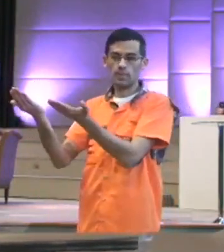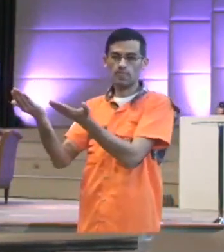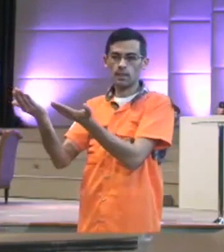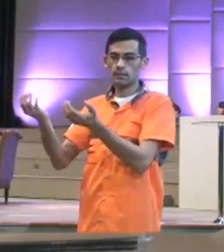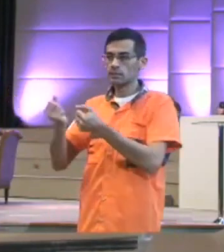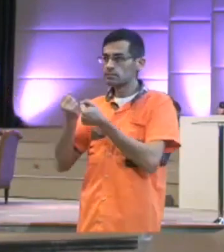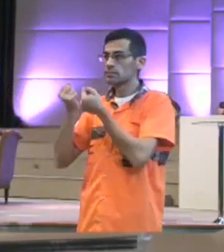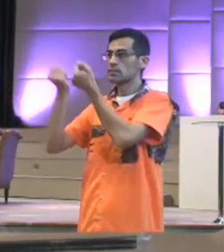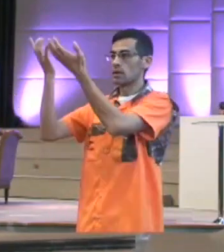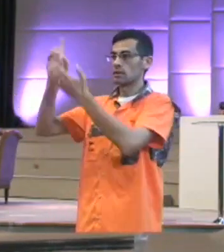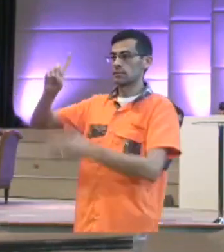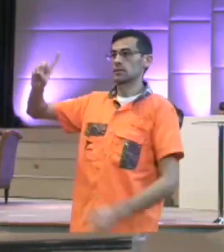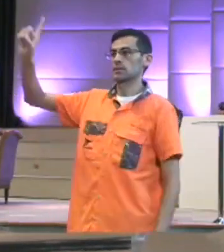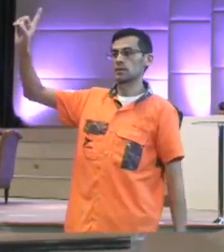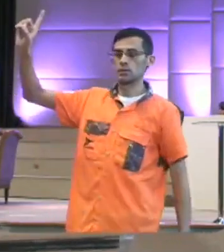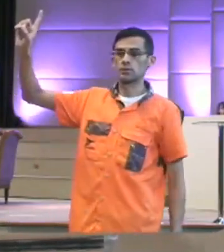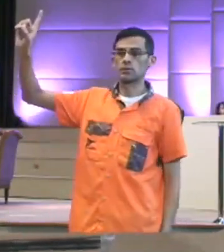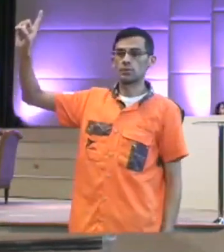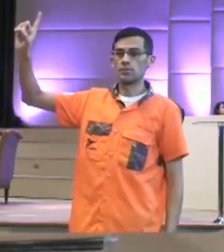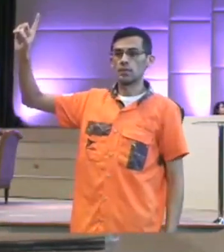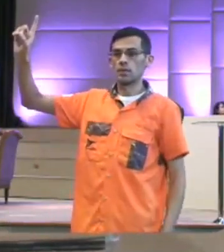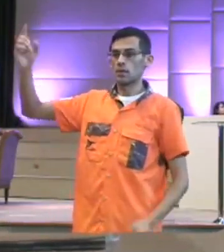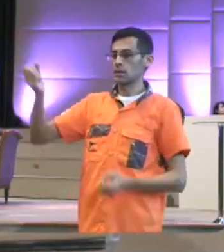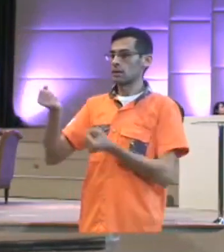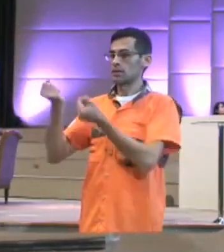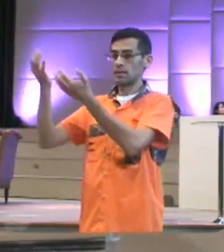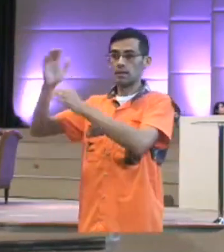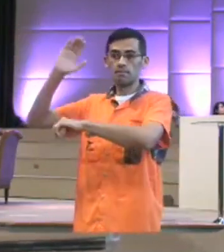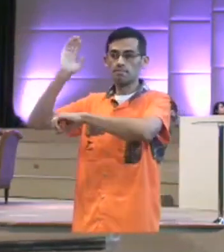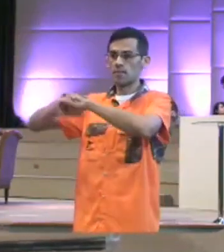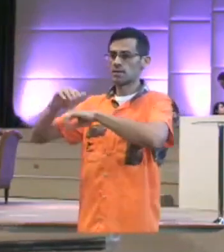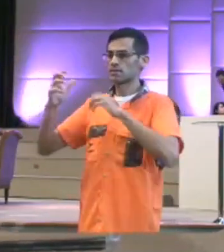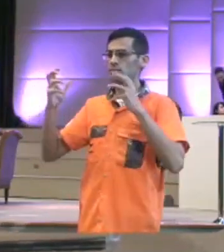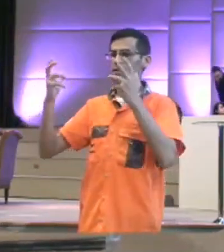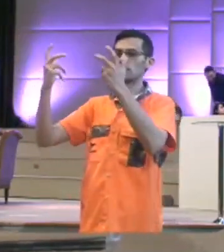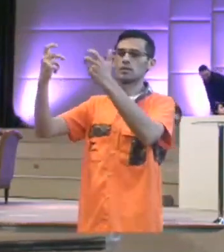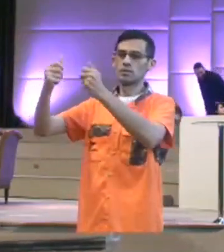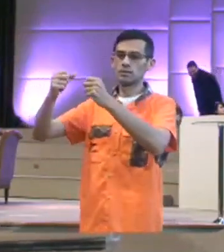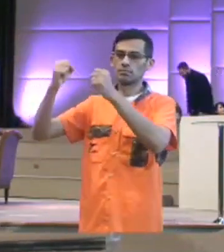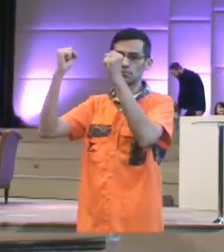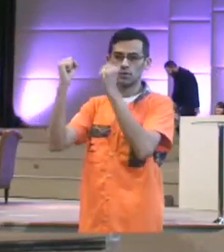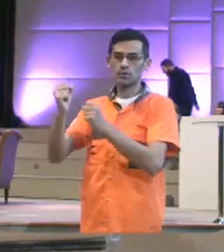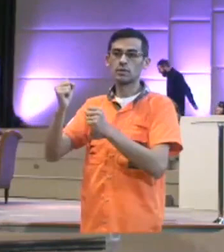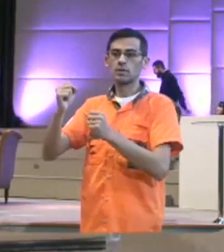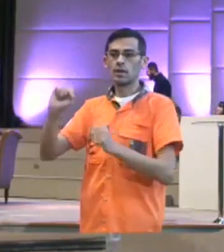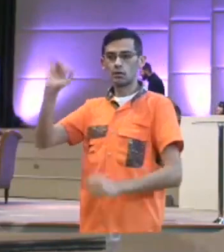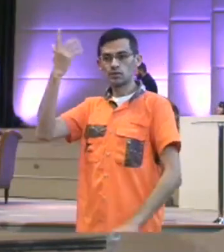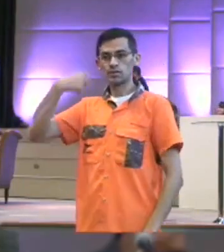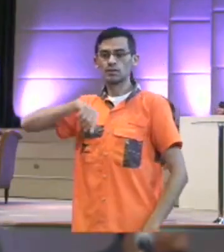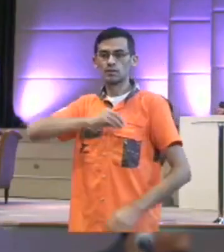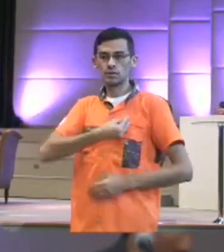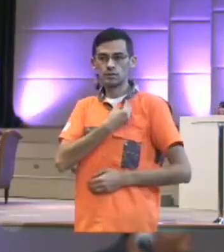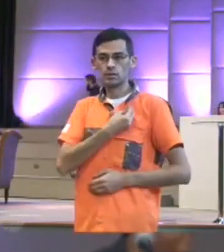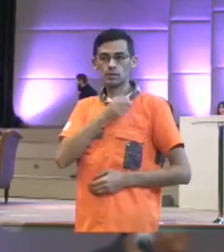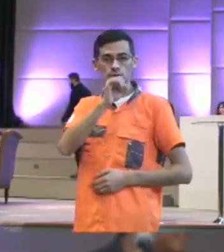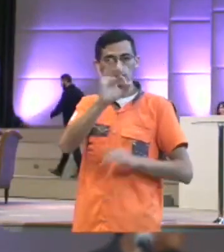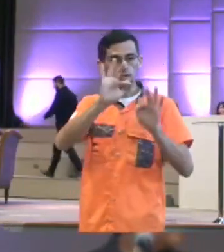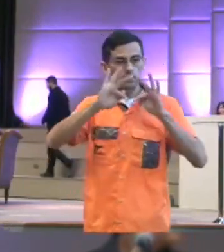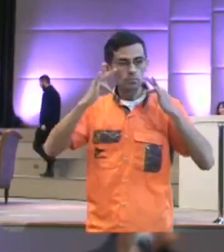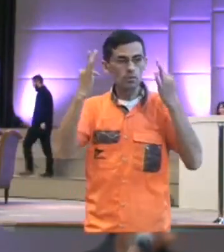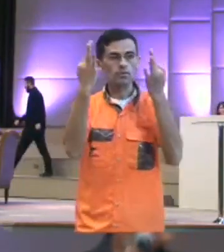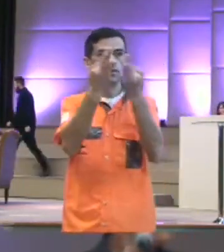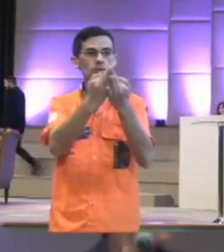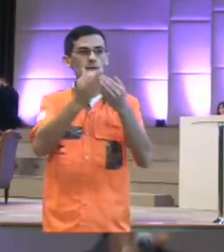e entrega. Essa é a entrega mais tremenda que pode acontecer na nossa vida. Se tem uma família que